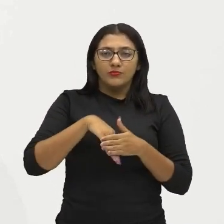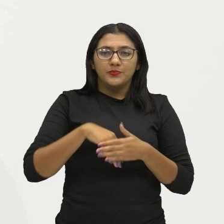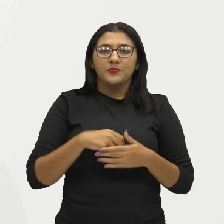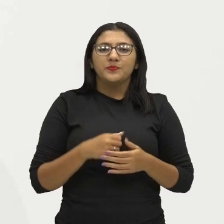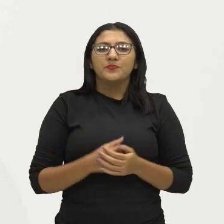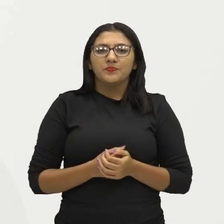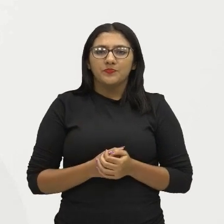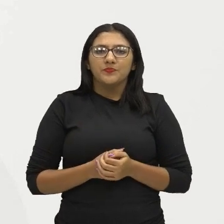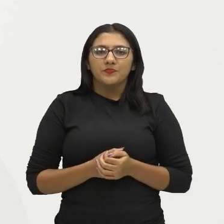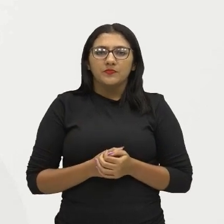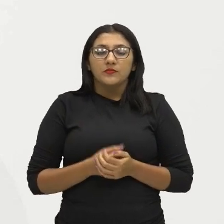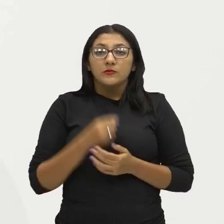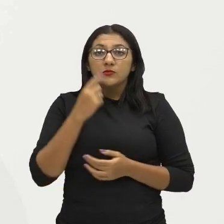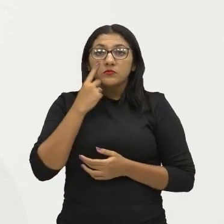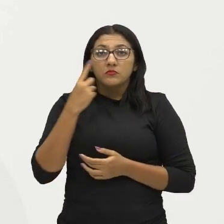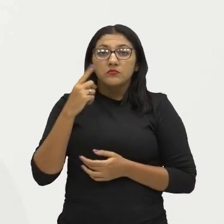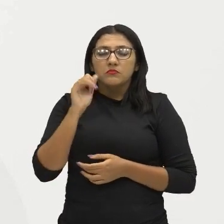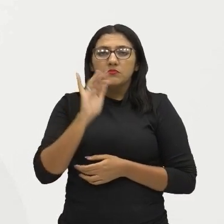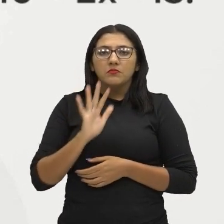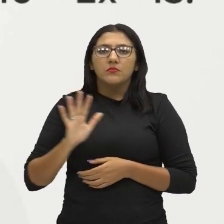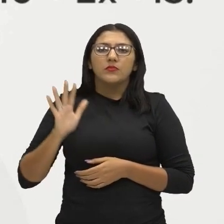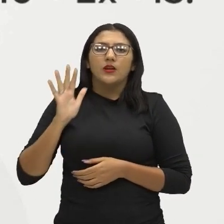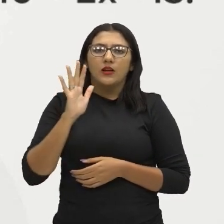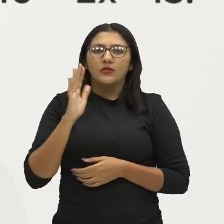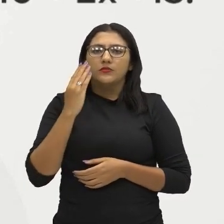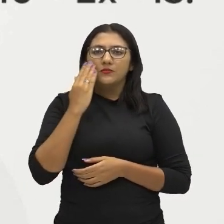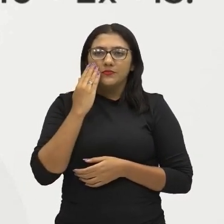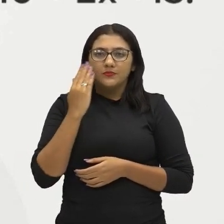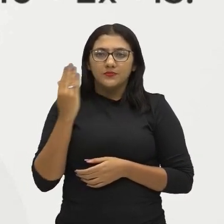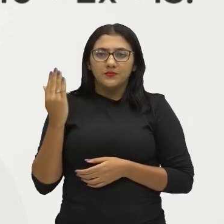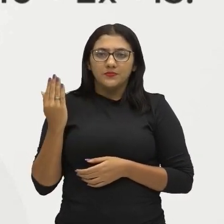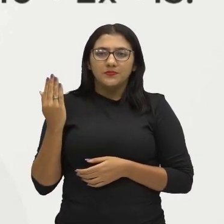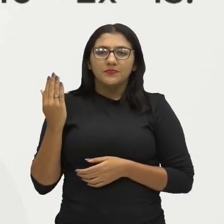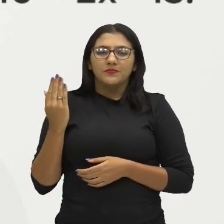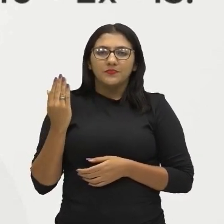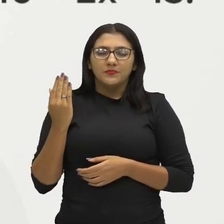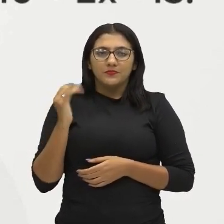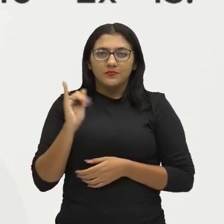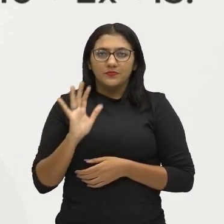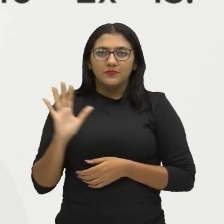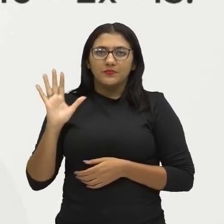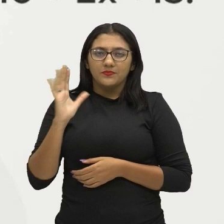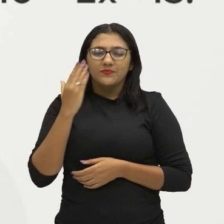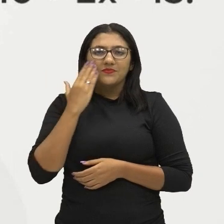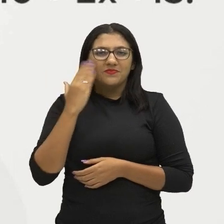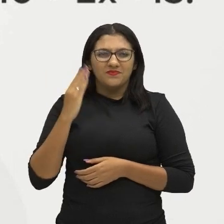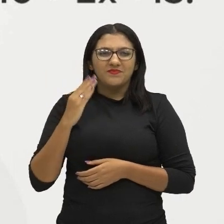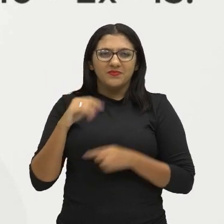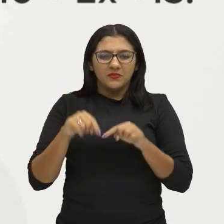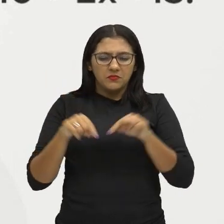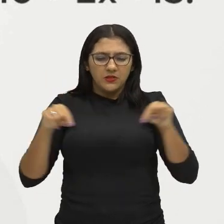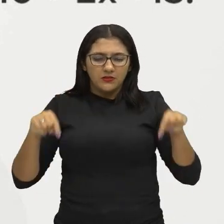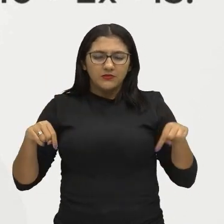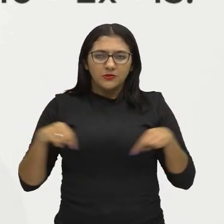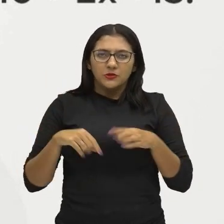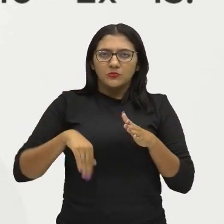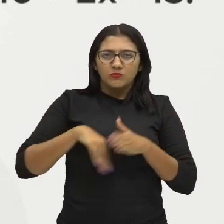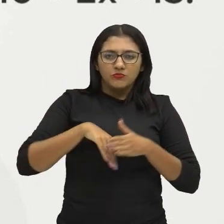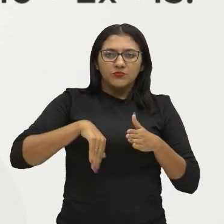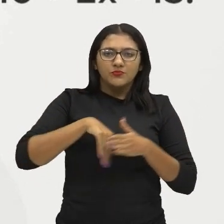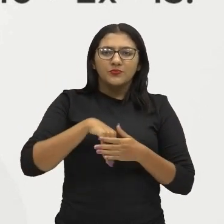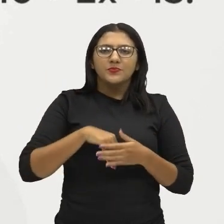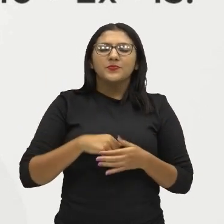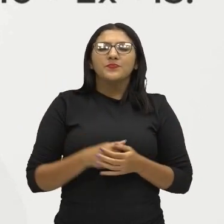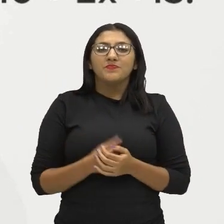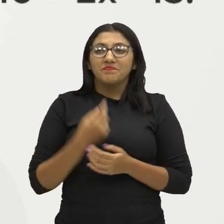segundo a imagem abaixo. Então, vamos ver a imagem. Olha aí, o campo de futebol de Bacabal, né? Está